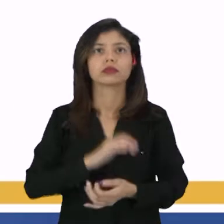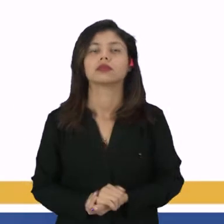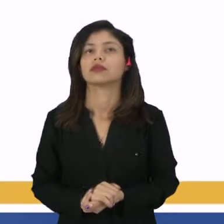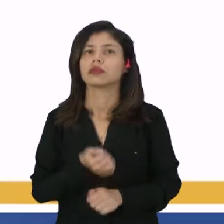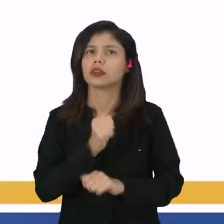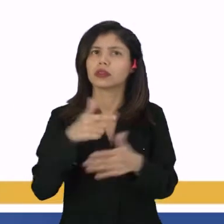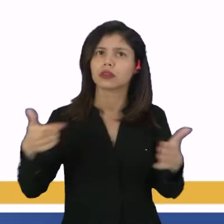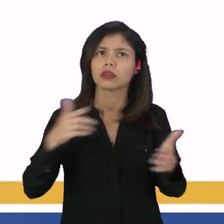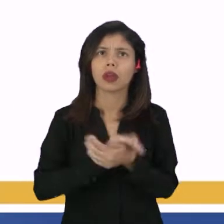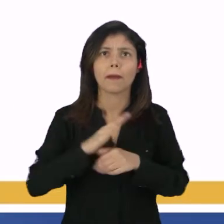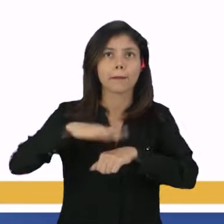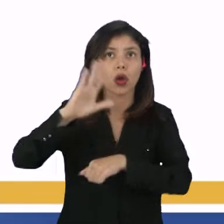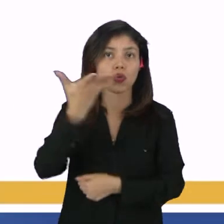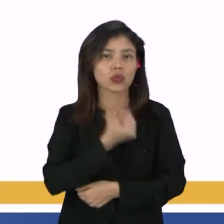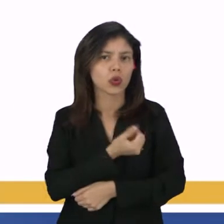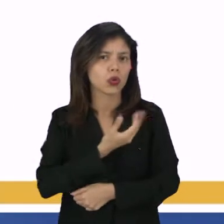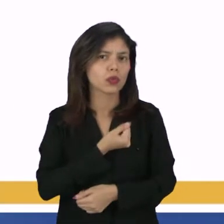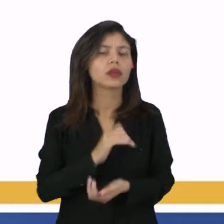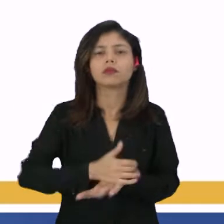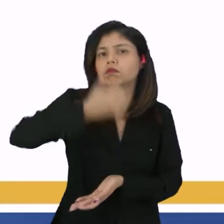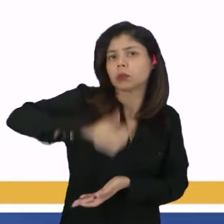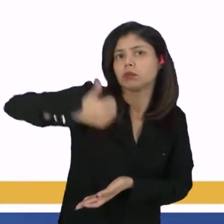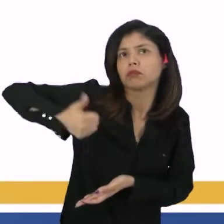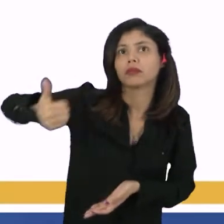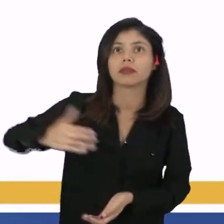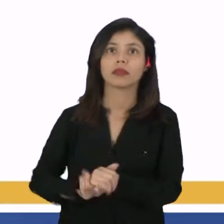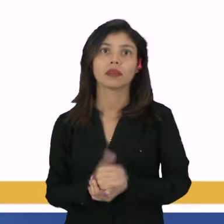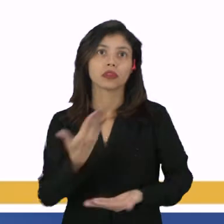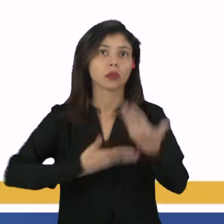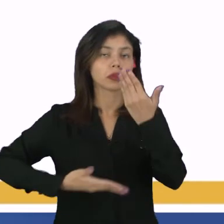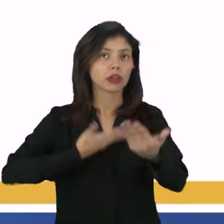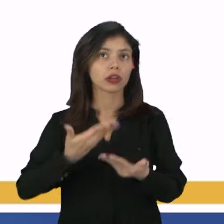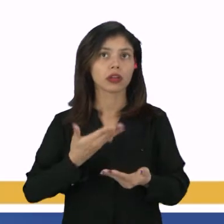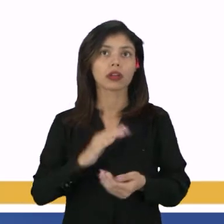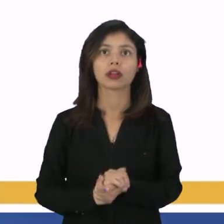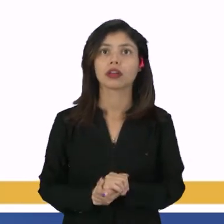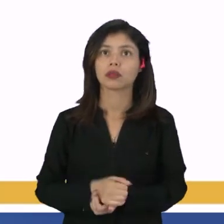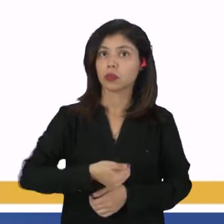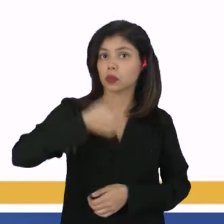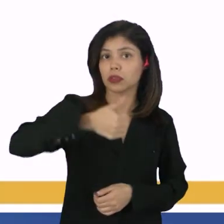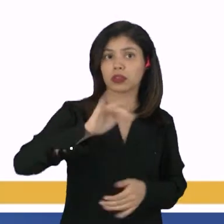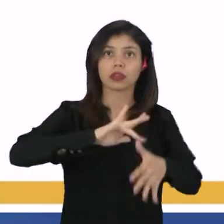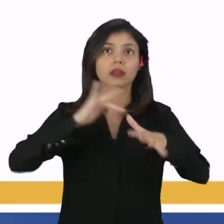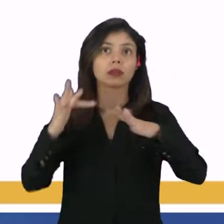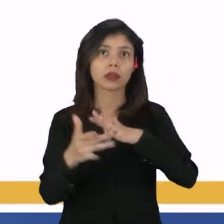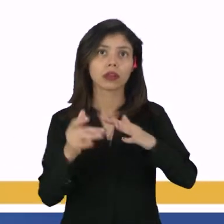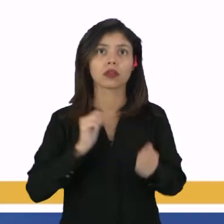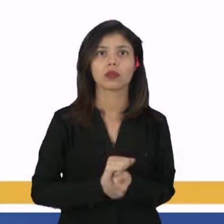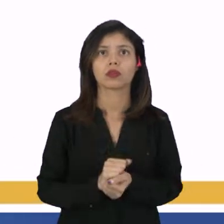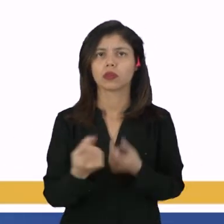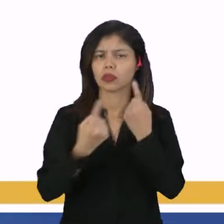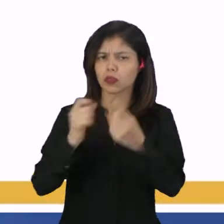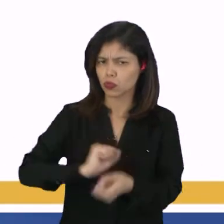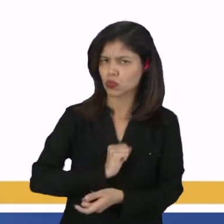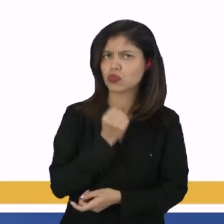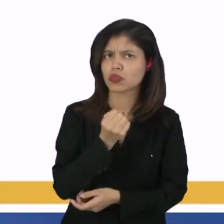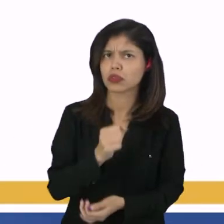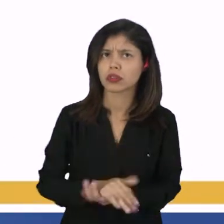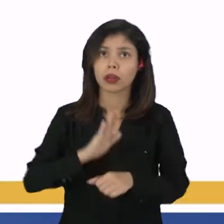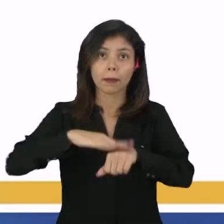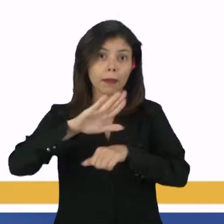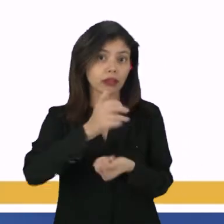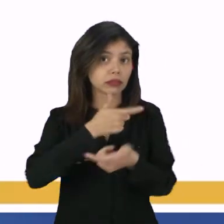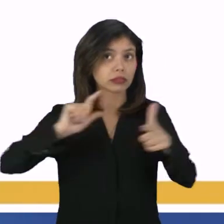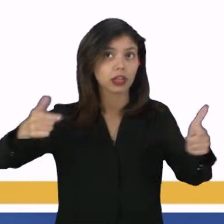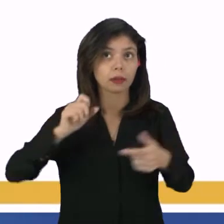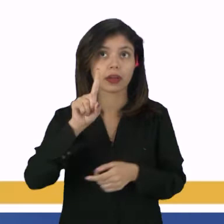internet. Quanto maior for o número de reações e de compartilhamentos de uma postagem nas redes com discurso de ódio,